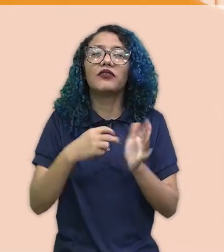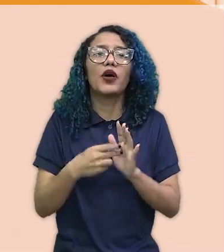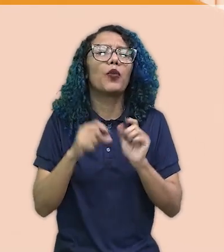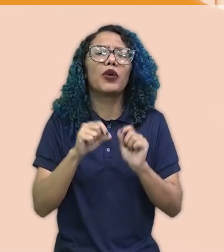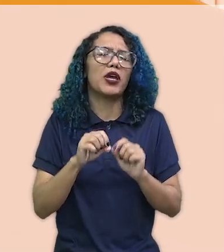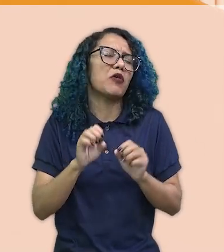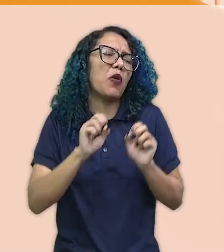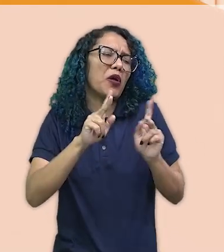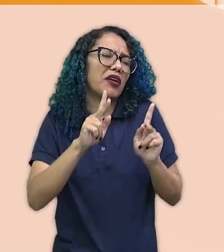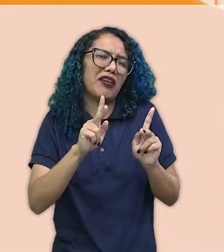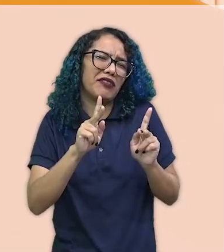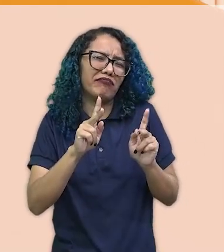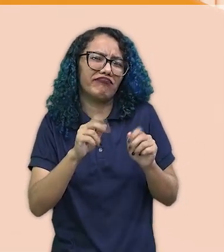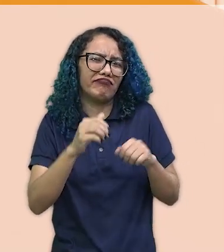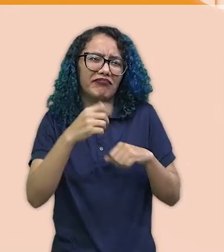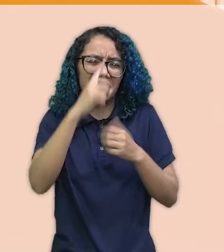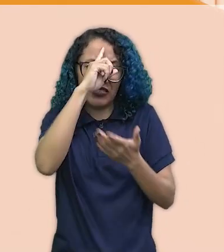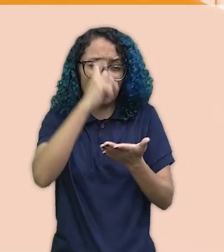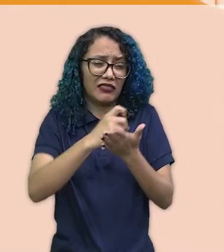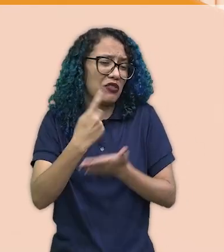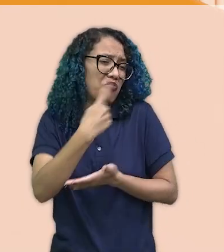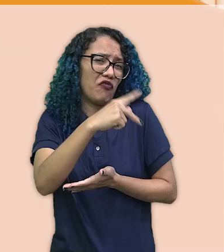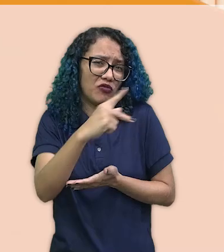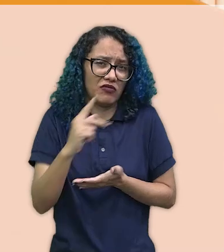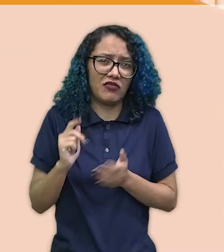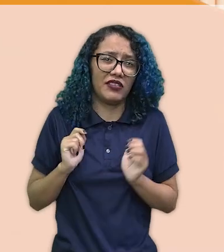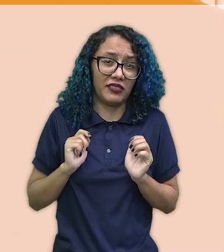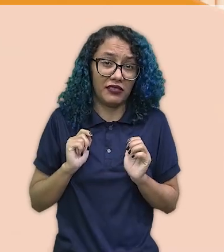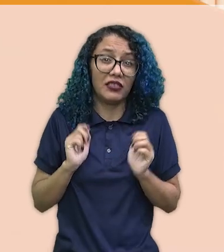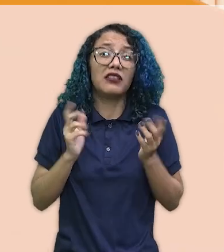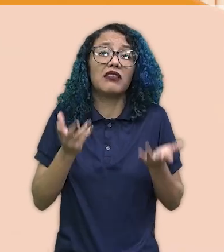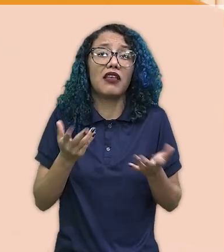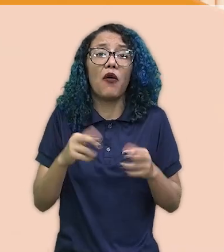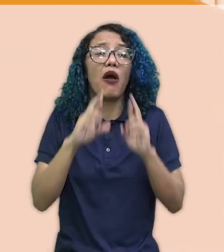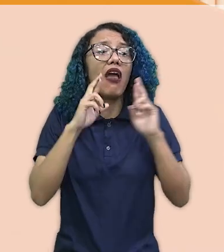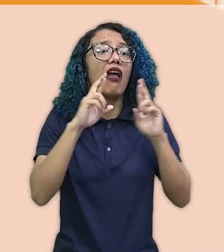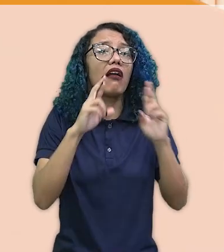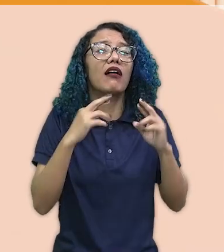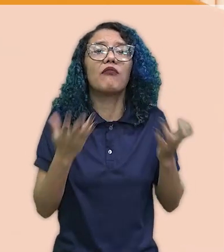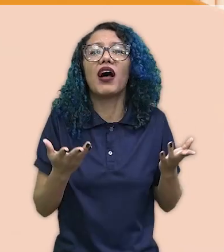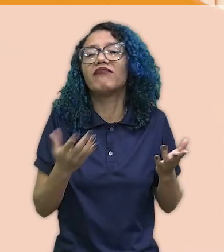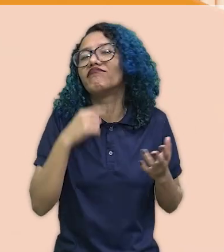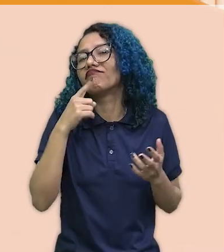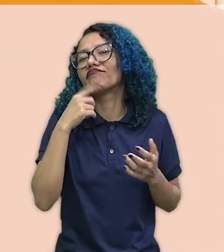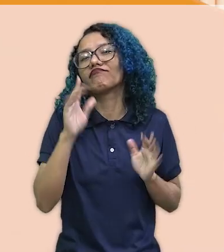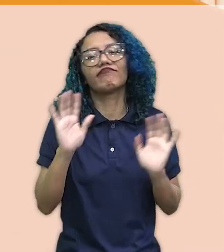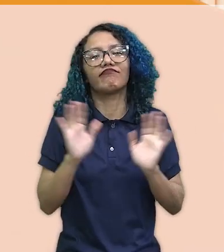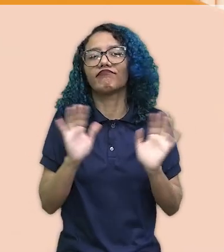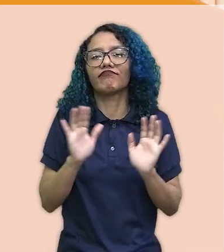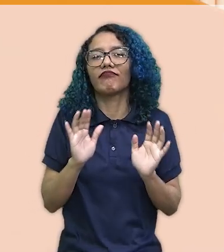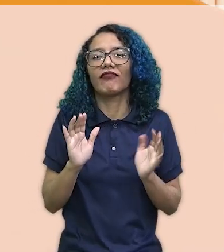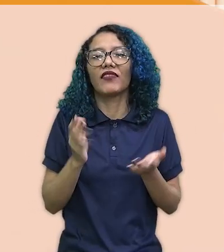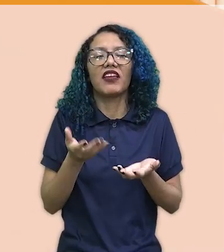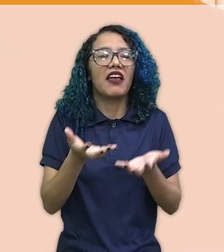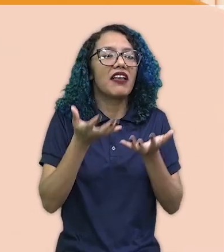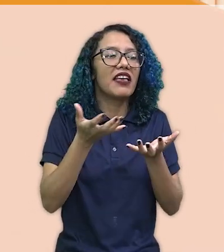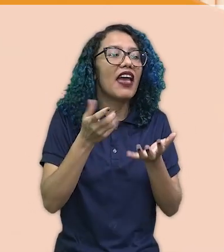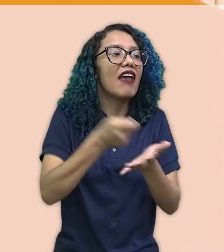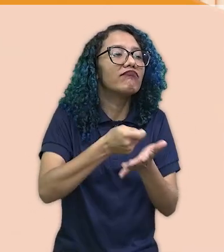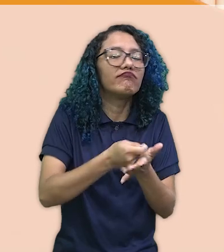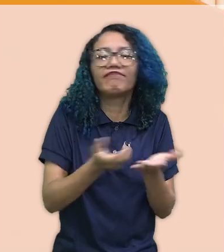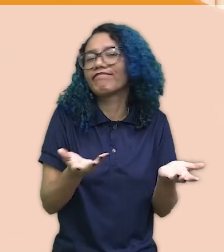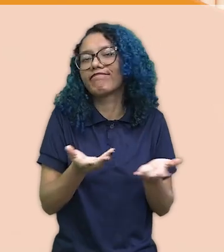estou dizendo, podem fazer o que quiserem. E aí, meu amigo, não adianta reclamar, não adianta